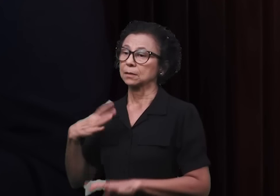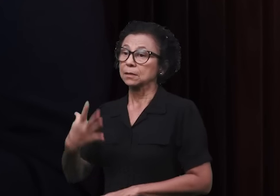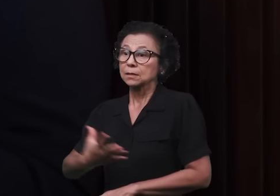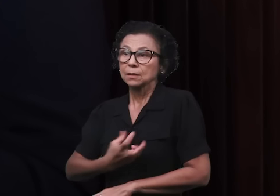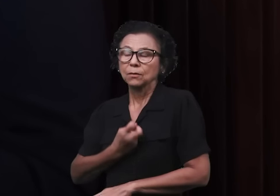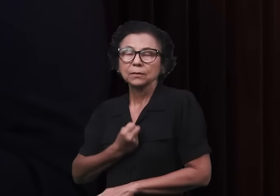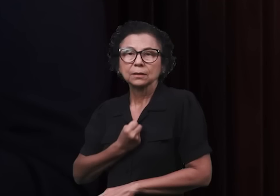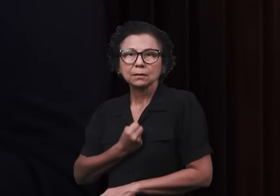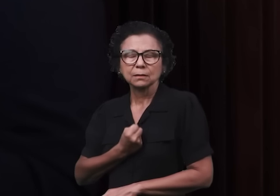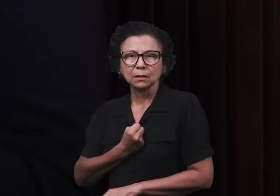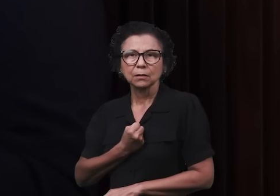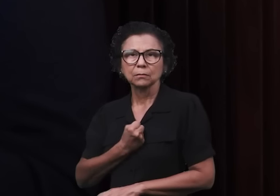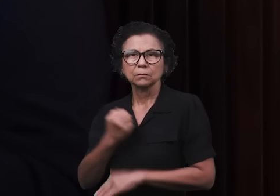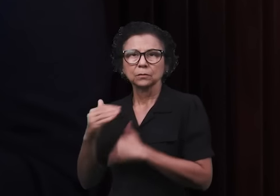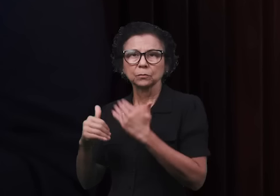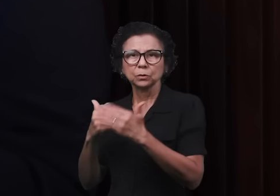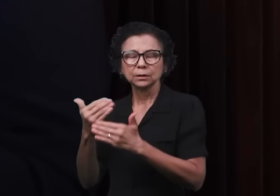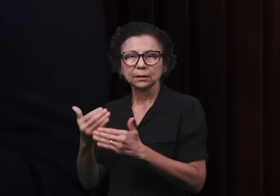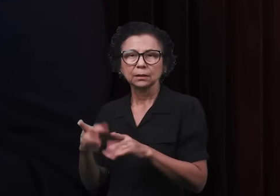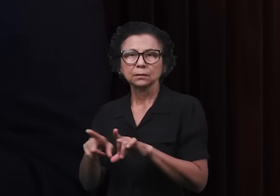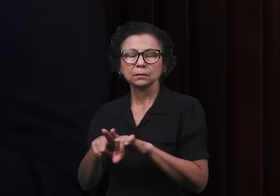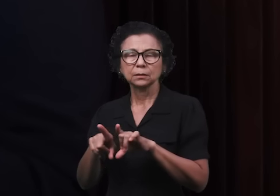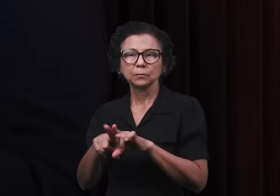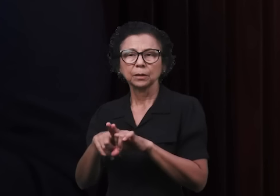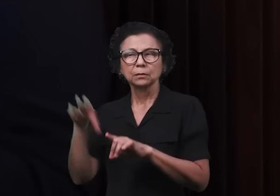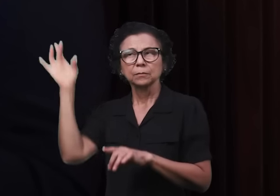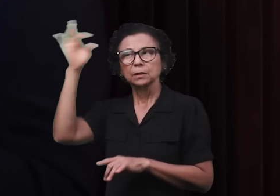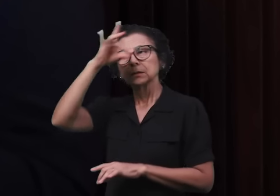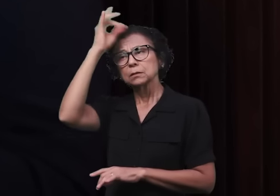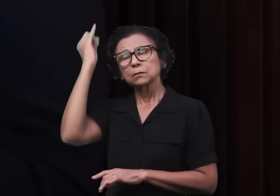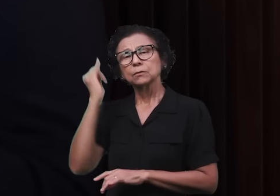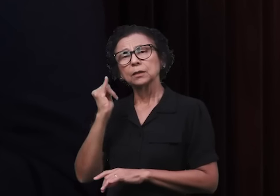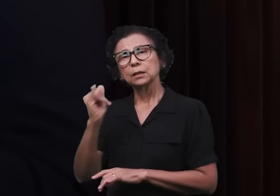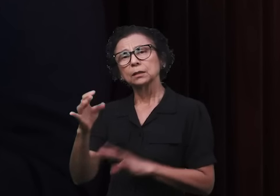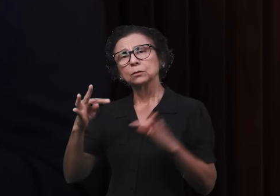é através da revelação de tudo que o Espírito Santo tem dito à sua igreja,